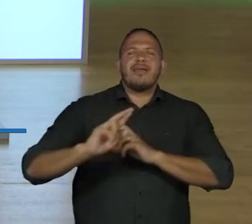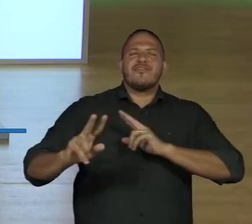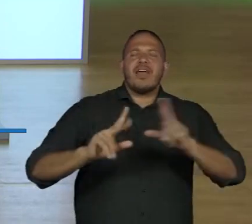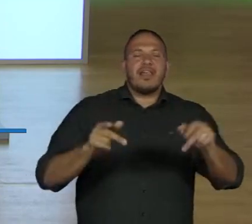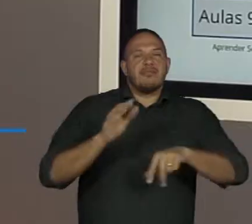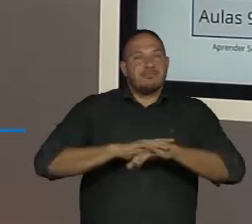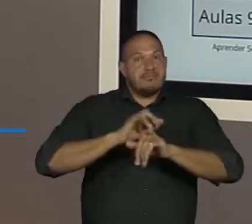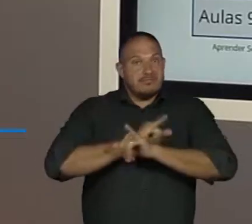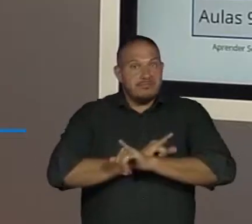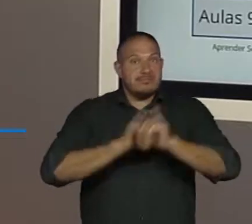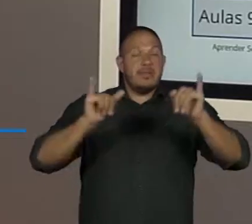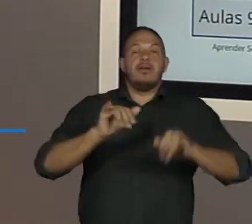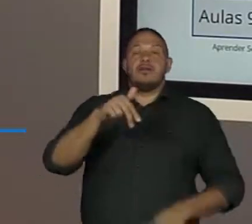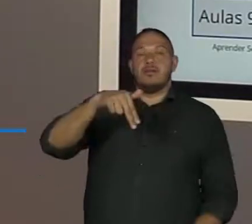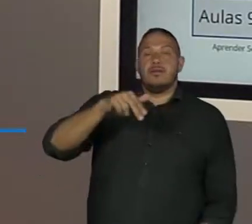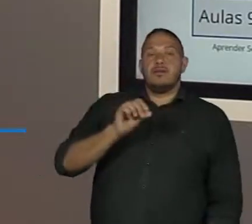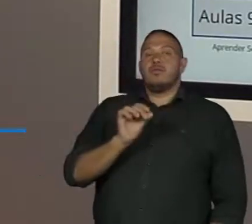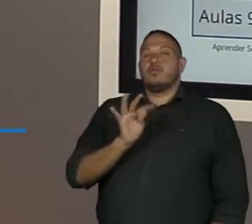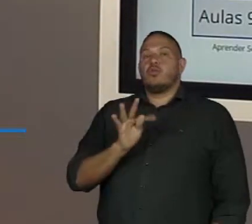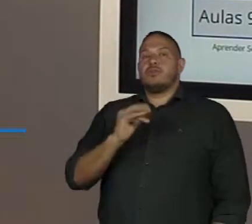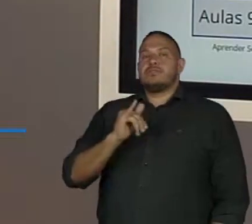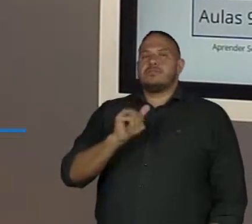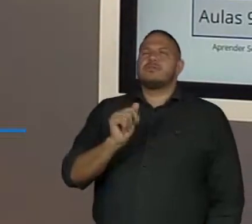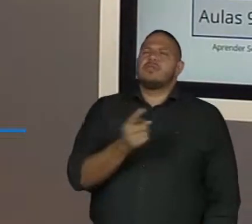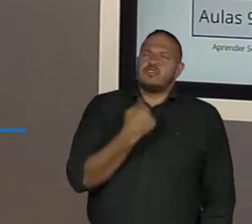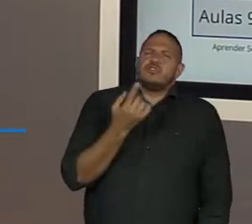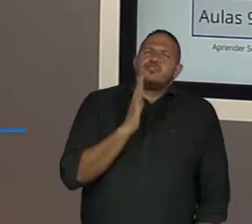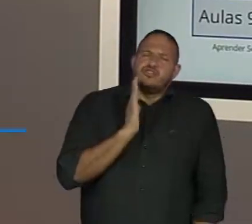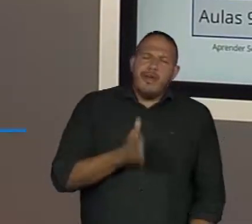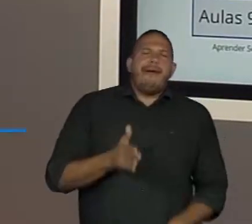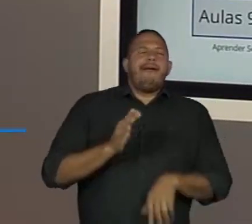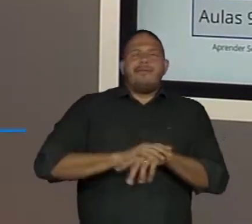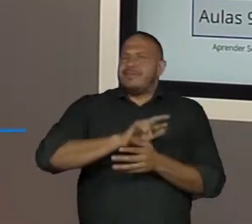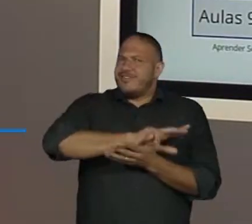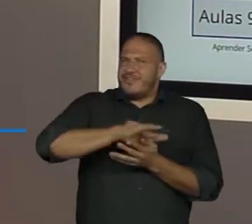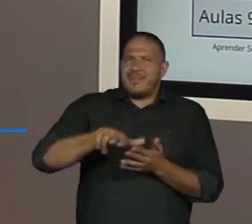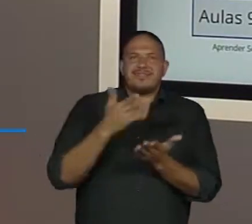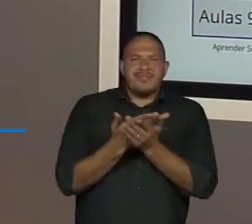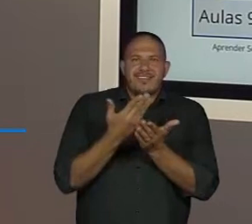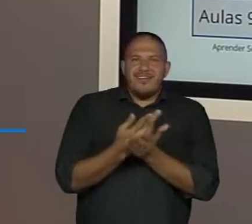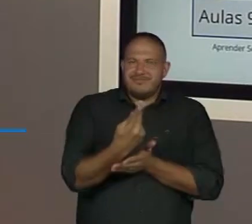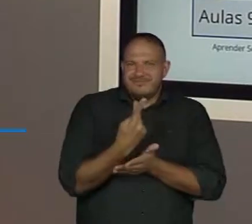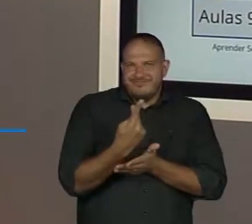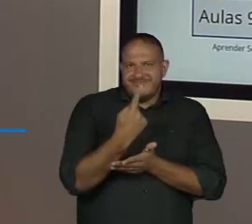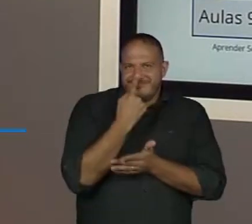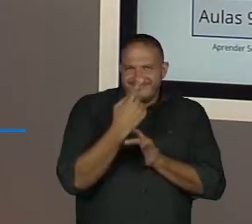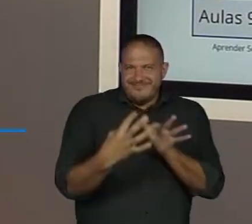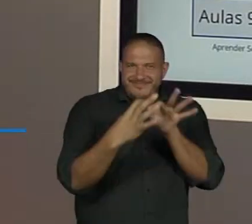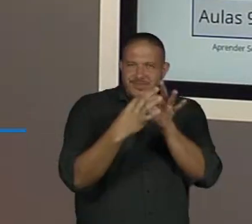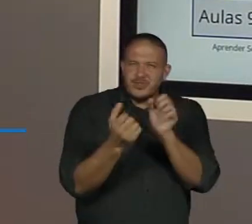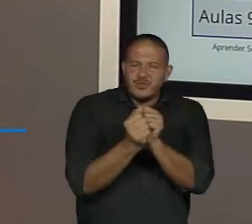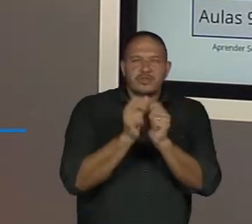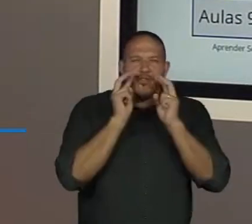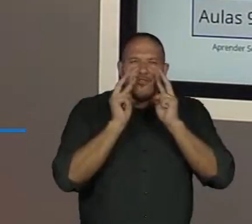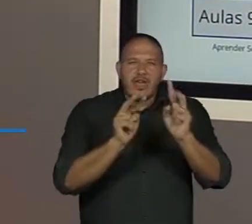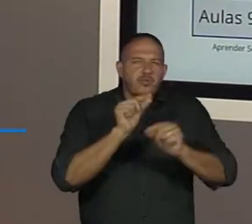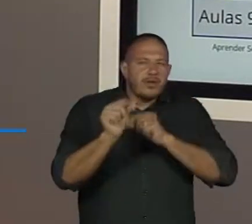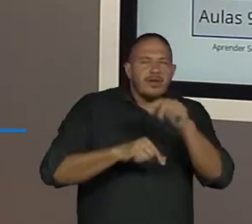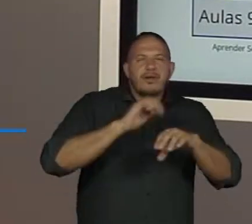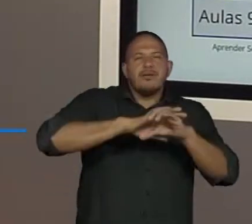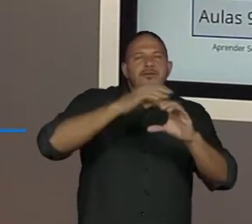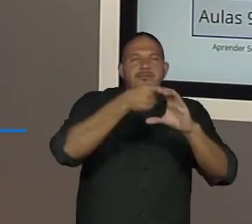notícia, que é um gênero que a gente já vem trabalhando muito em diversas aulas, vocês aqui comigo, então, vendo as características,